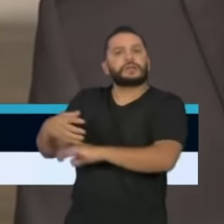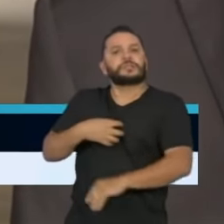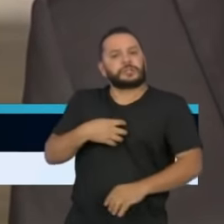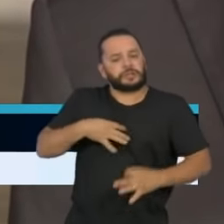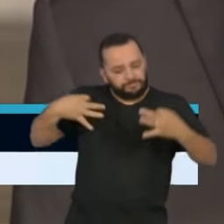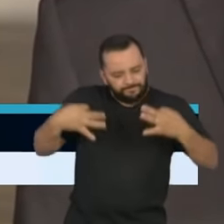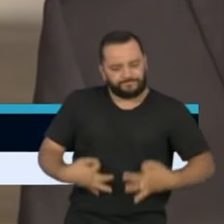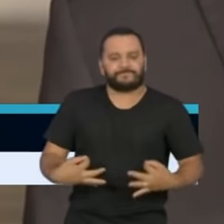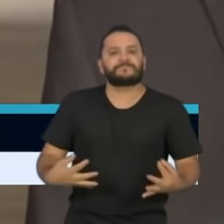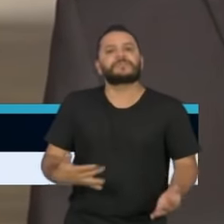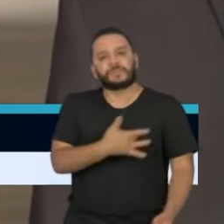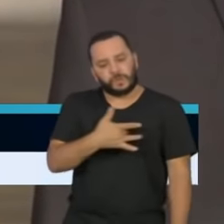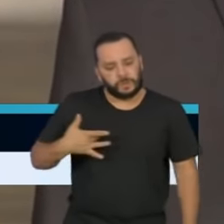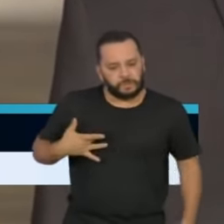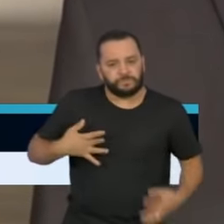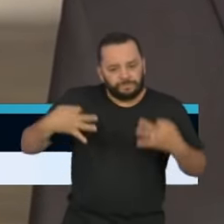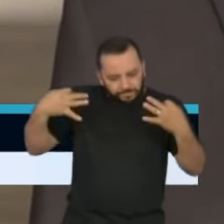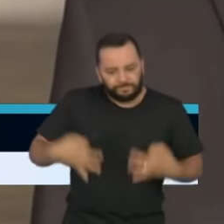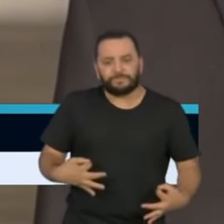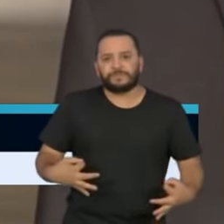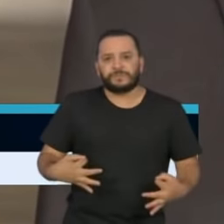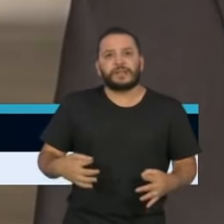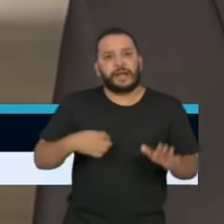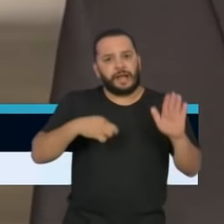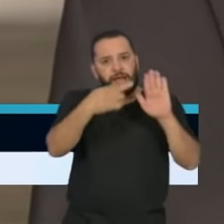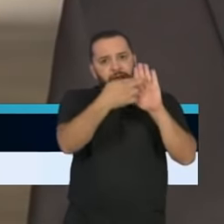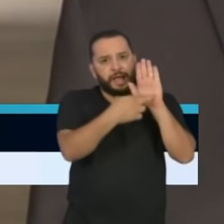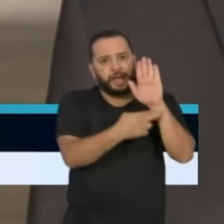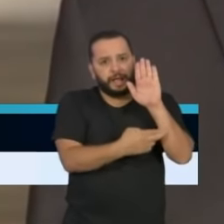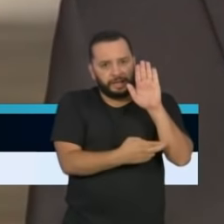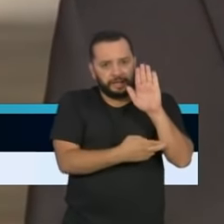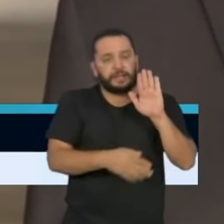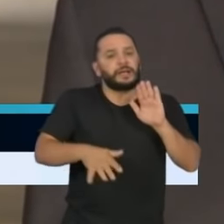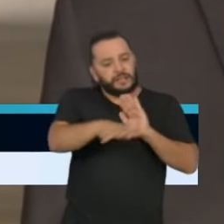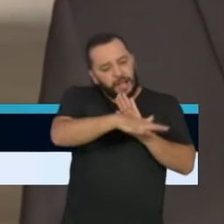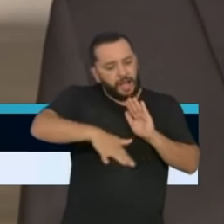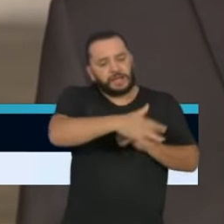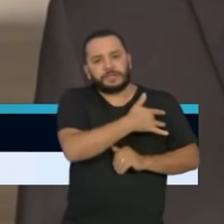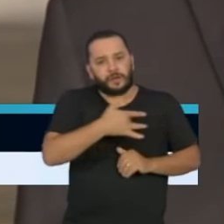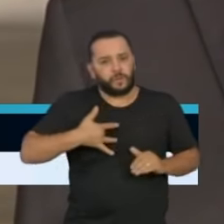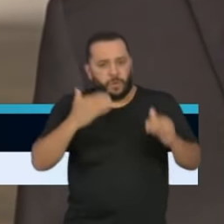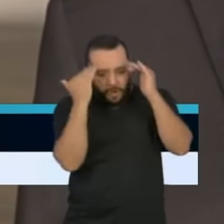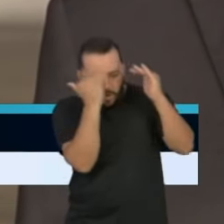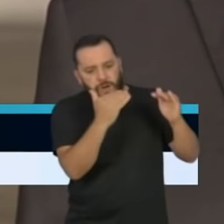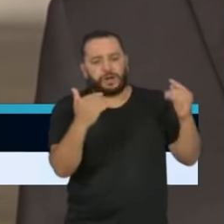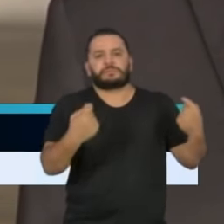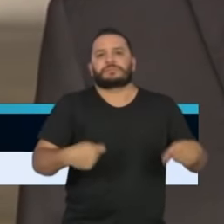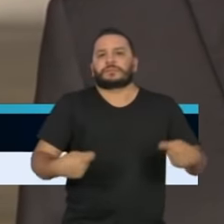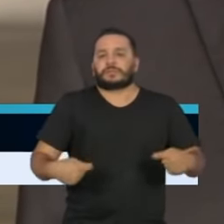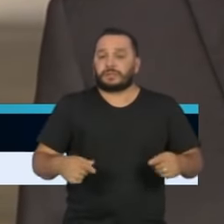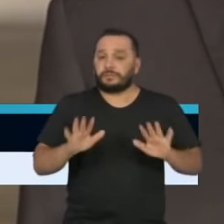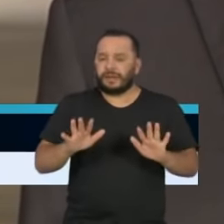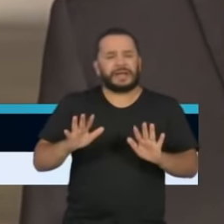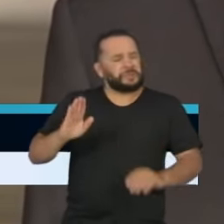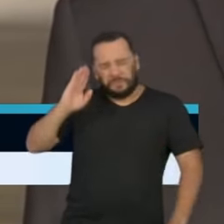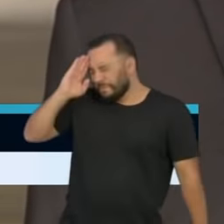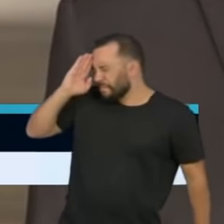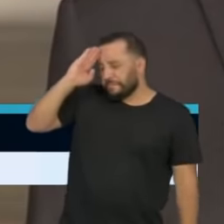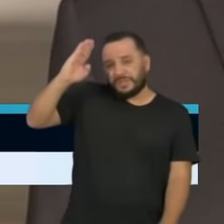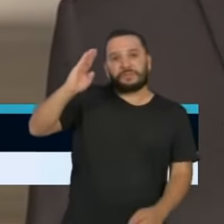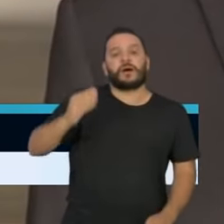e dentro dos protocolos que a saúde pública determina, mas a prioridade absoluta é